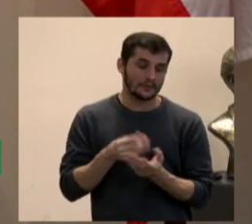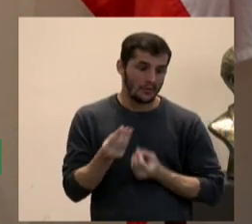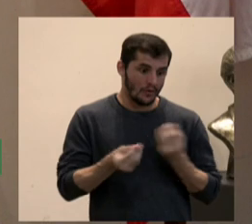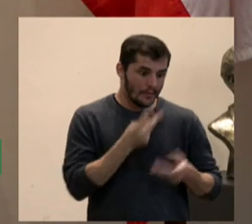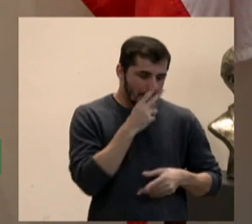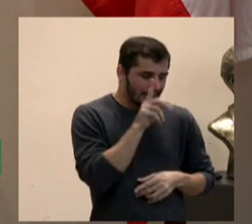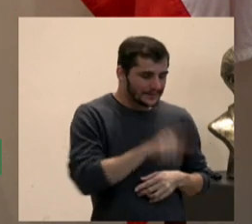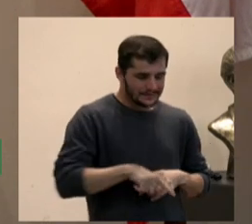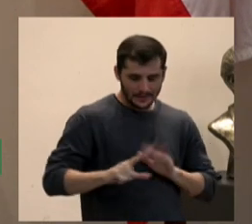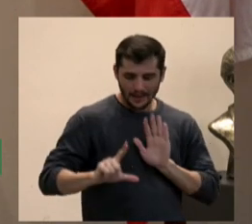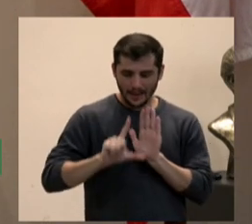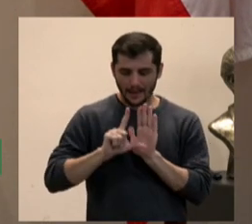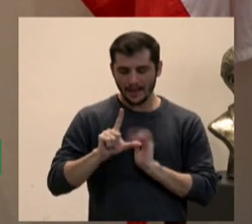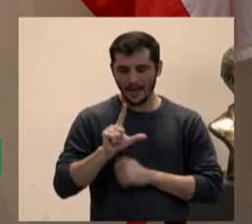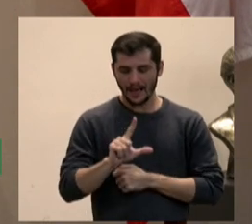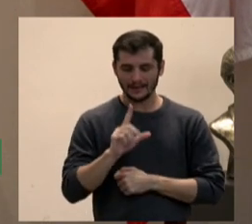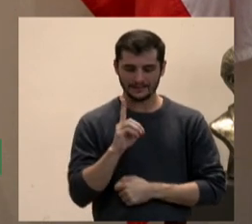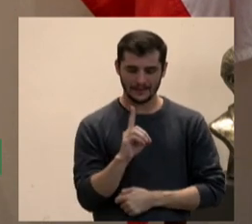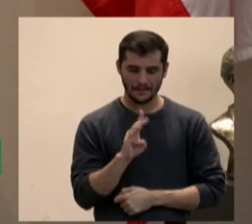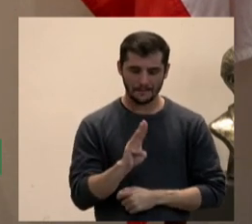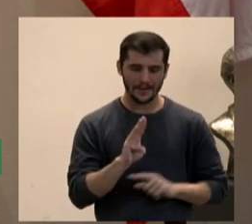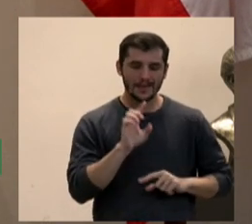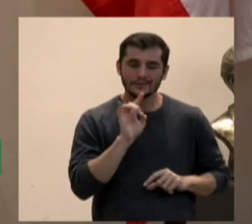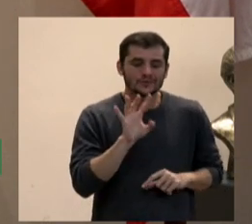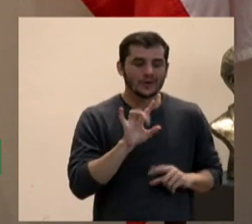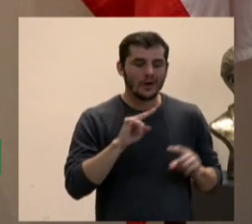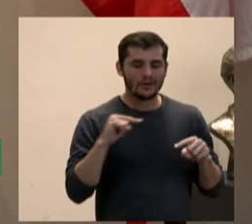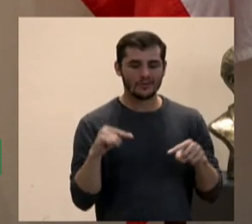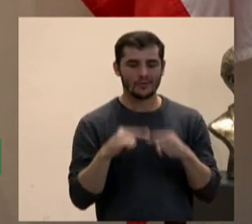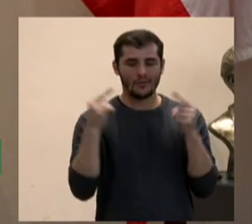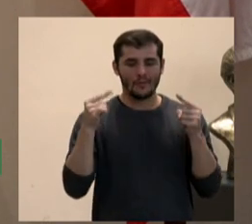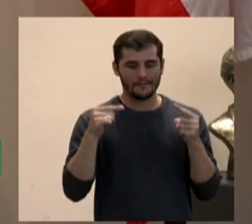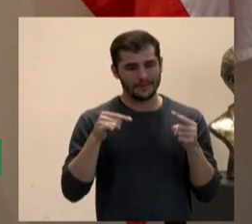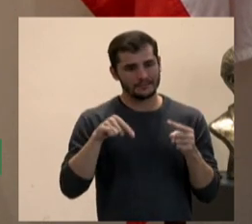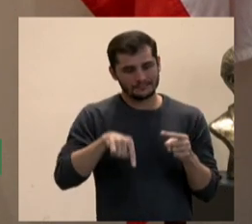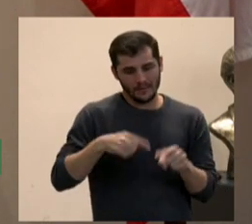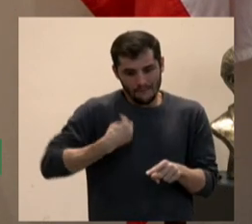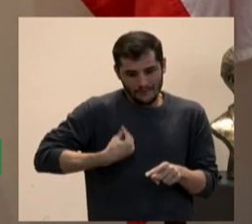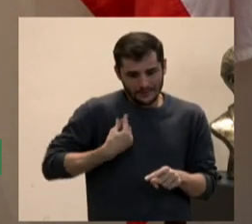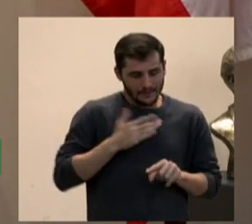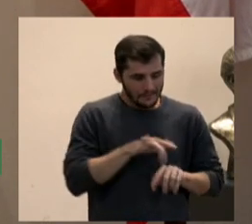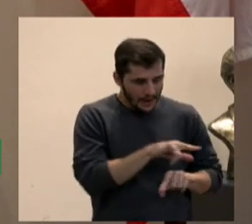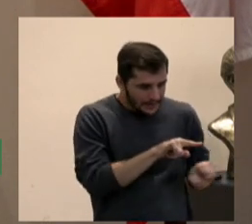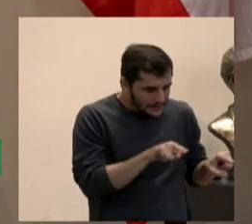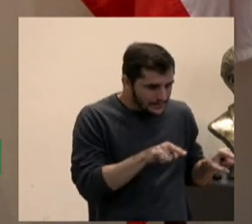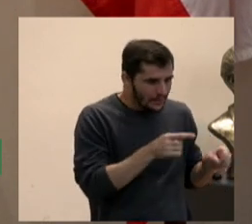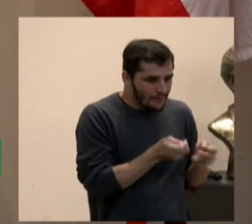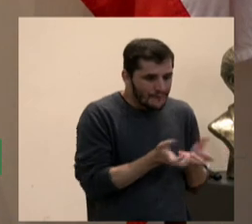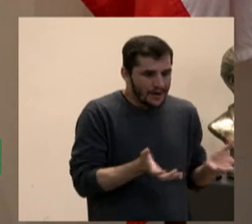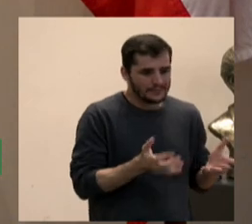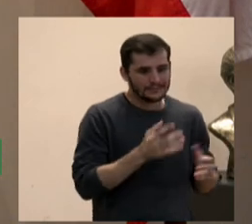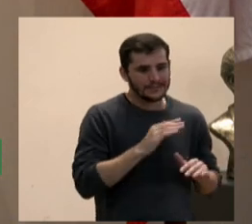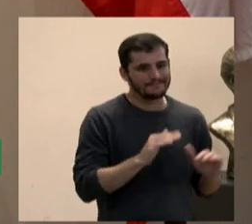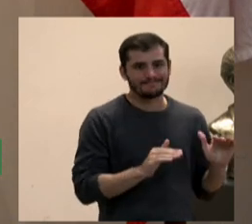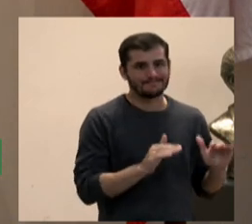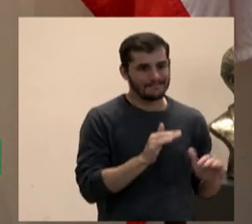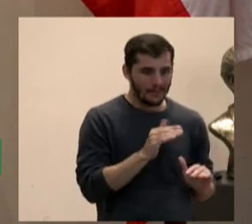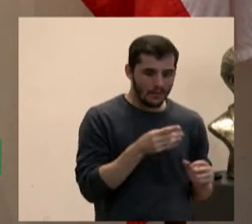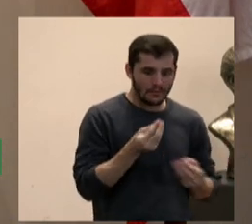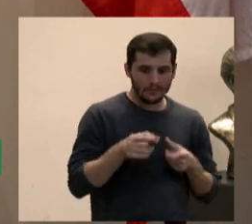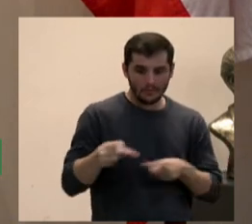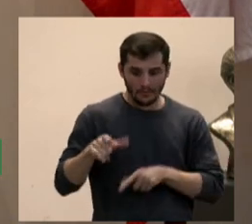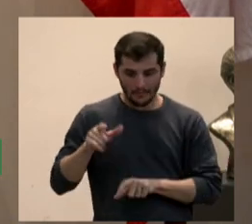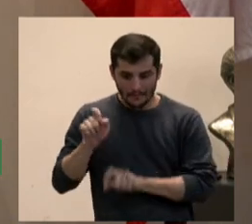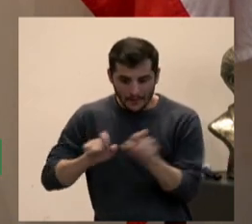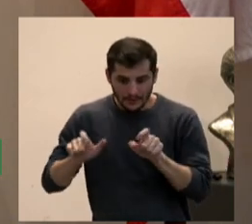a LDB. E como são trabalhadores e trabalhadoras, né, são antes de ser estudantes,